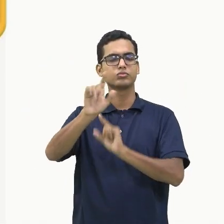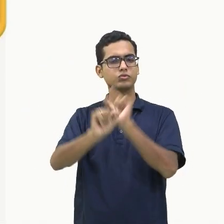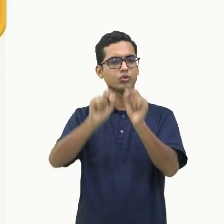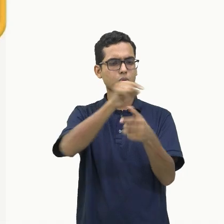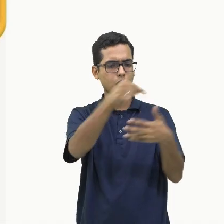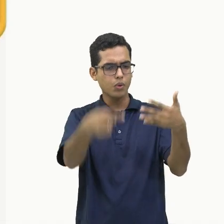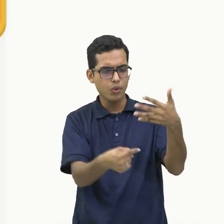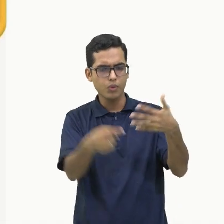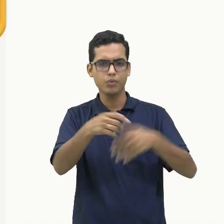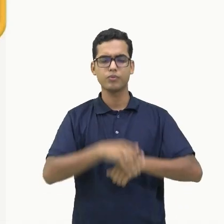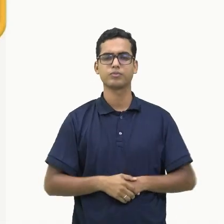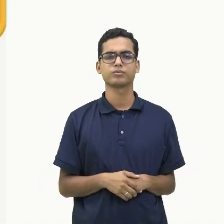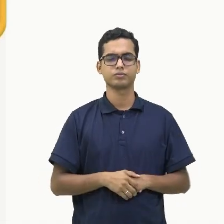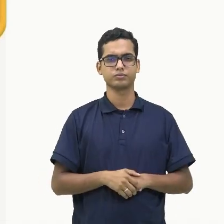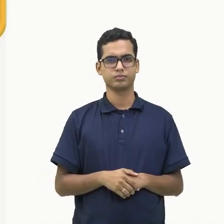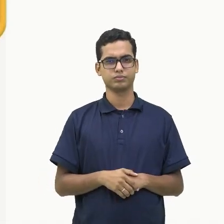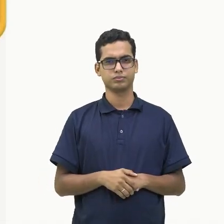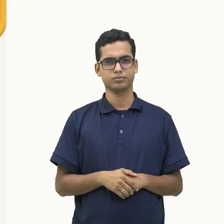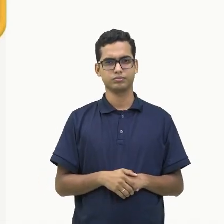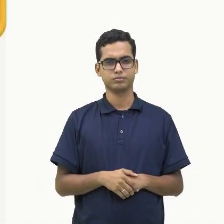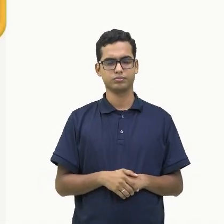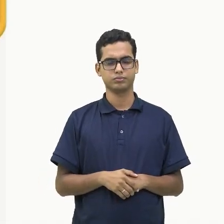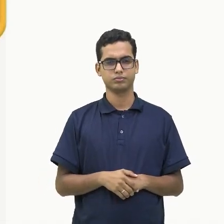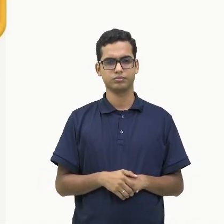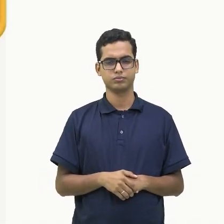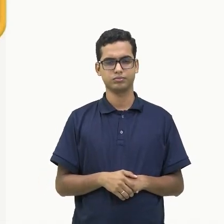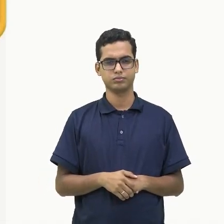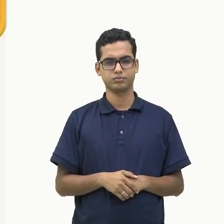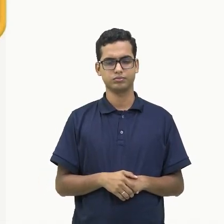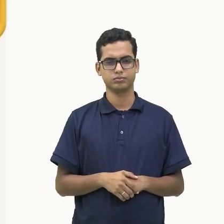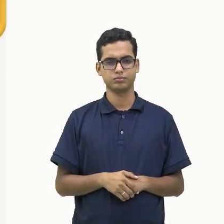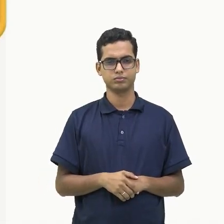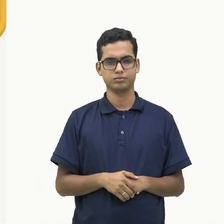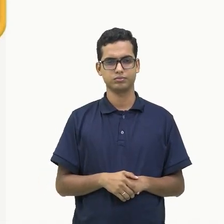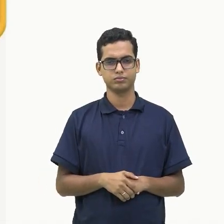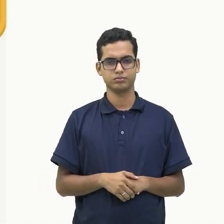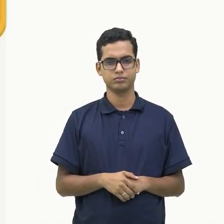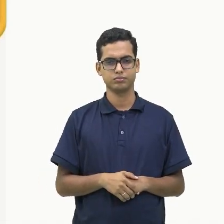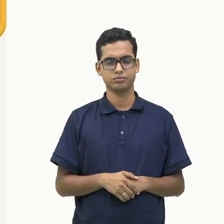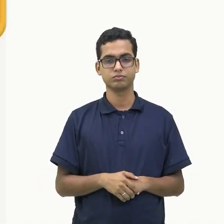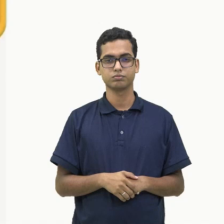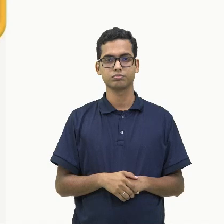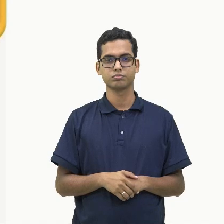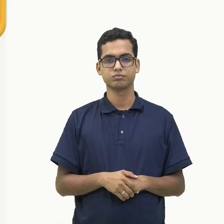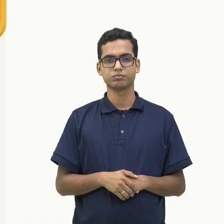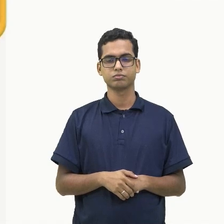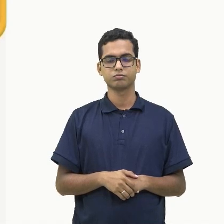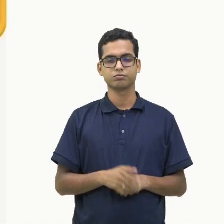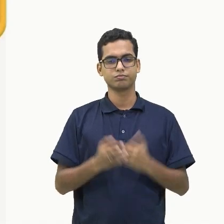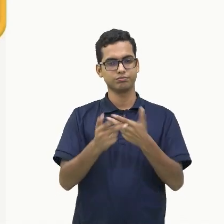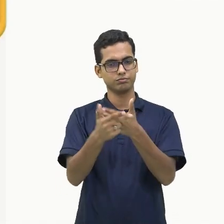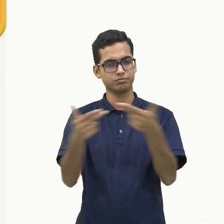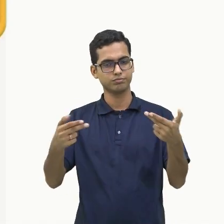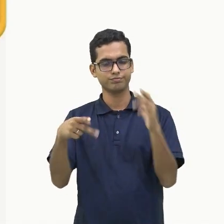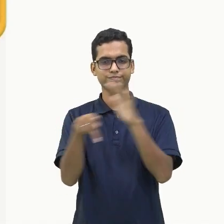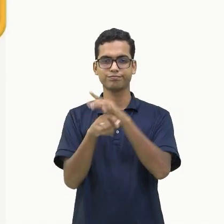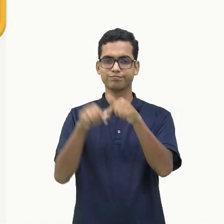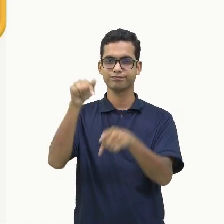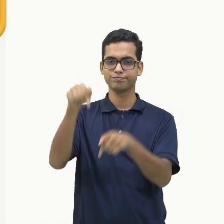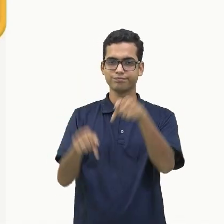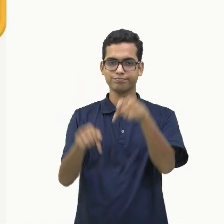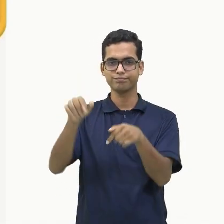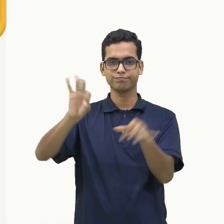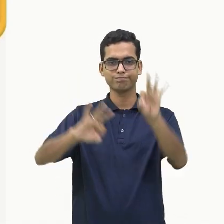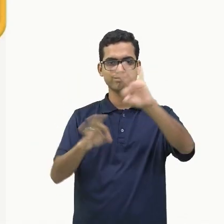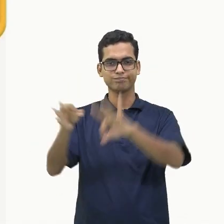destacados os aspectos dos componentes químicos da água, né? E também dos